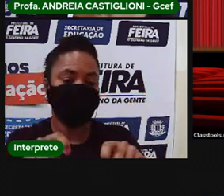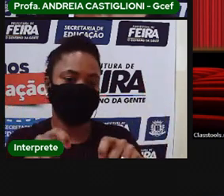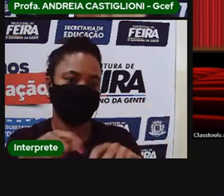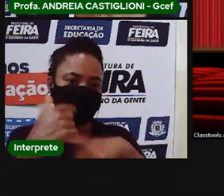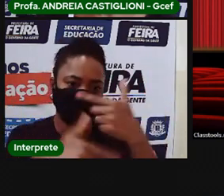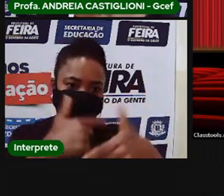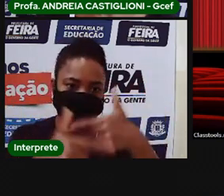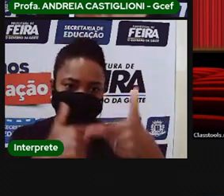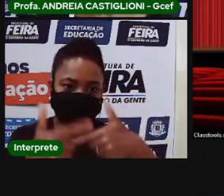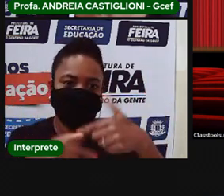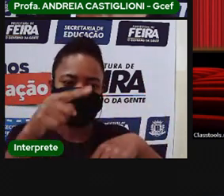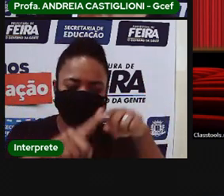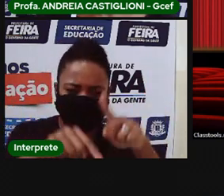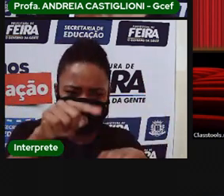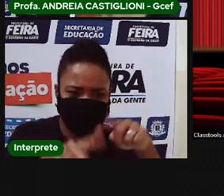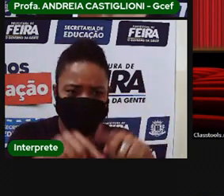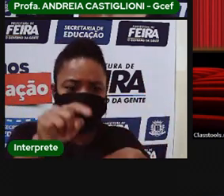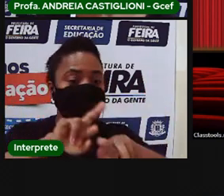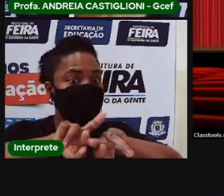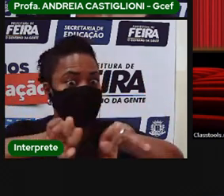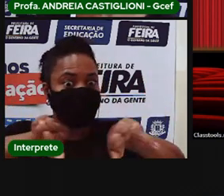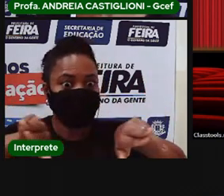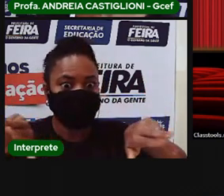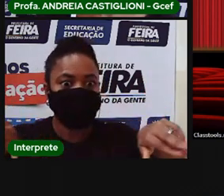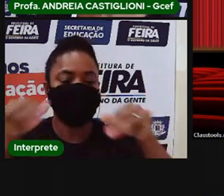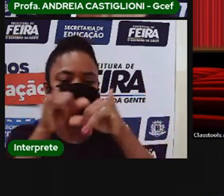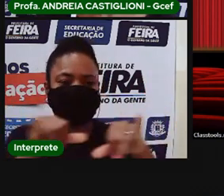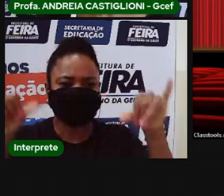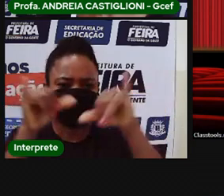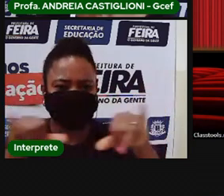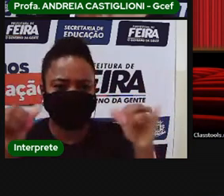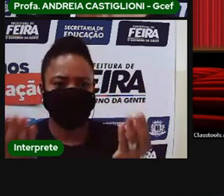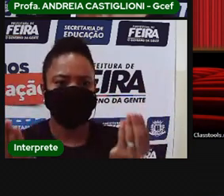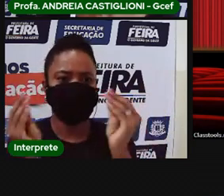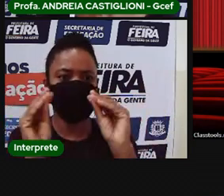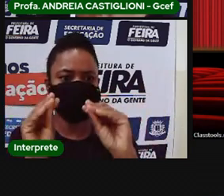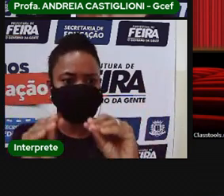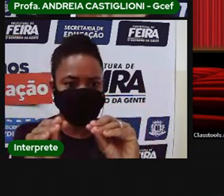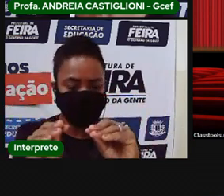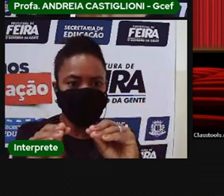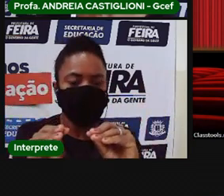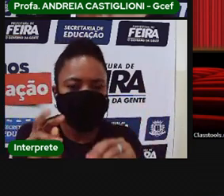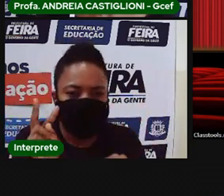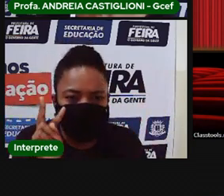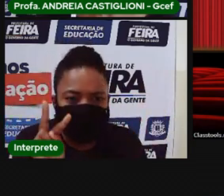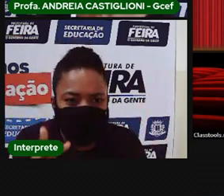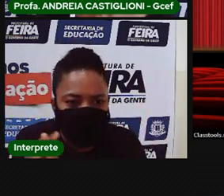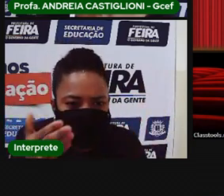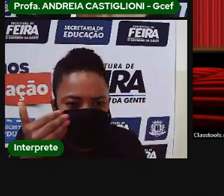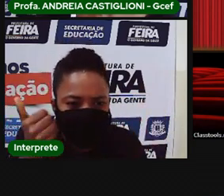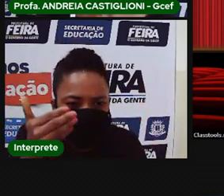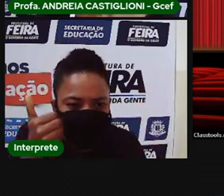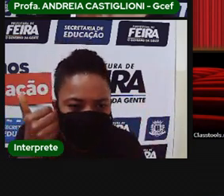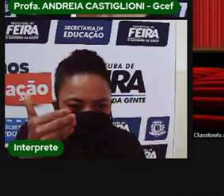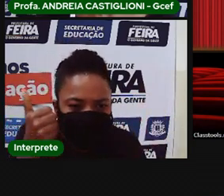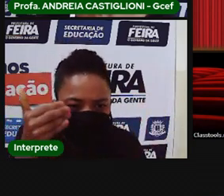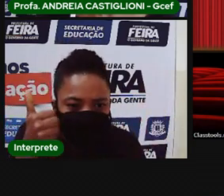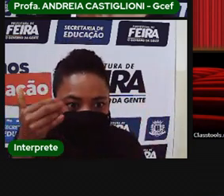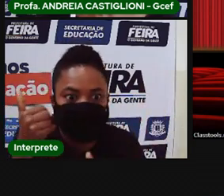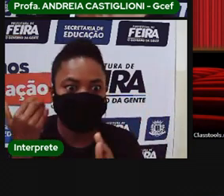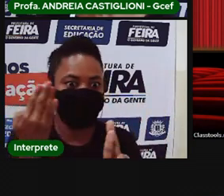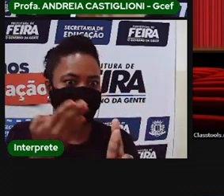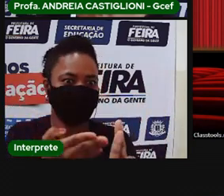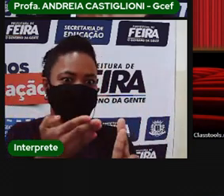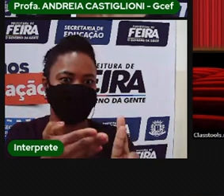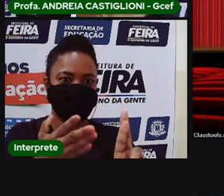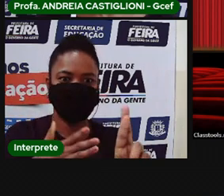os materiais gráficos, de campanhas e tudo. Então, é um site também que eu pego muito como referência. Mas